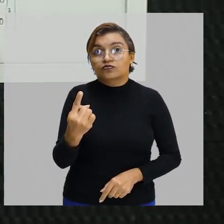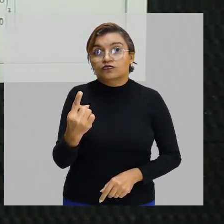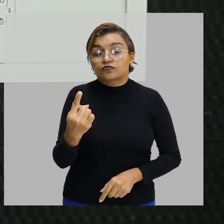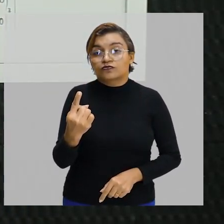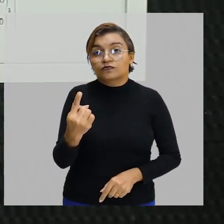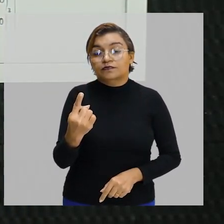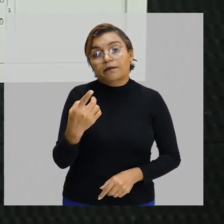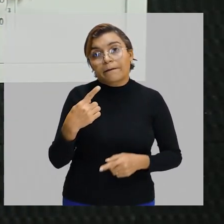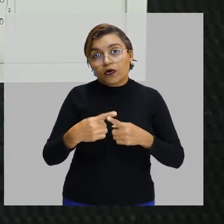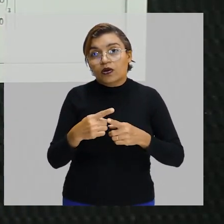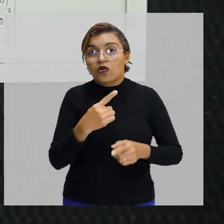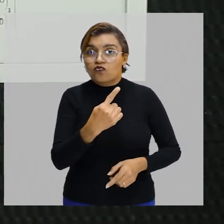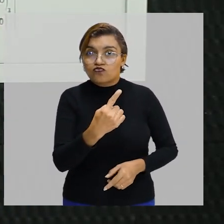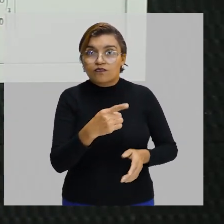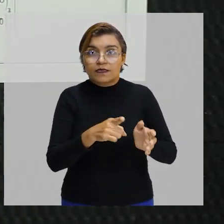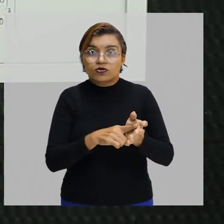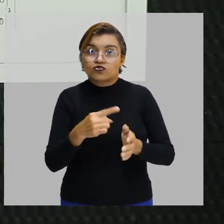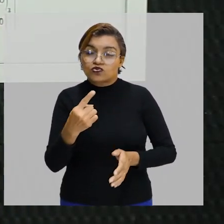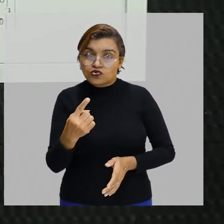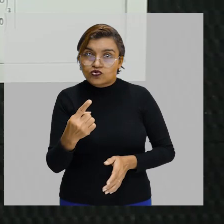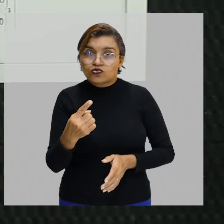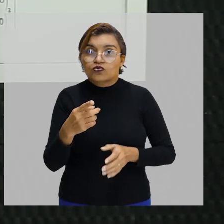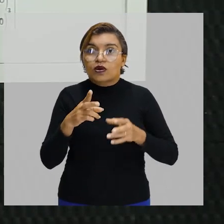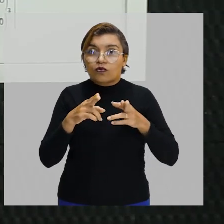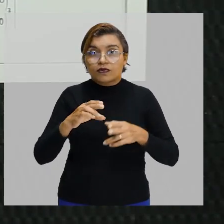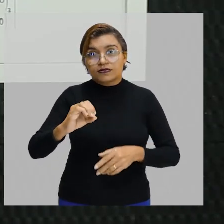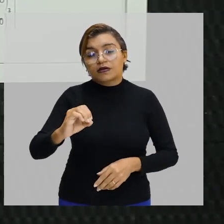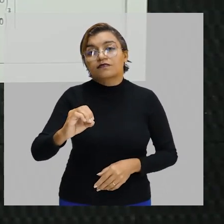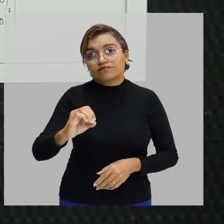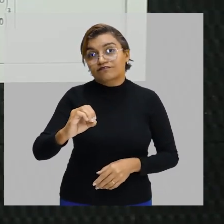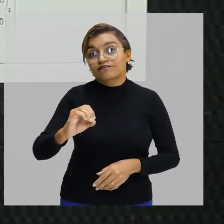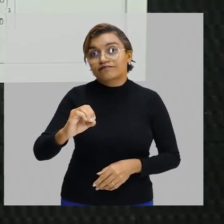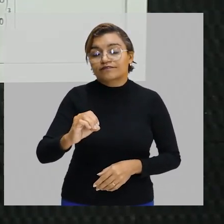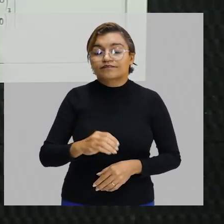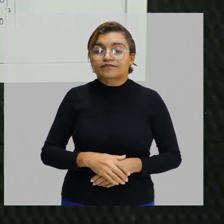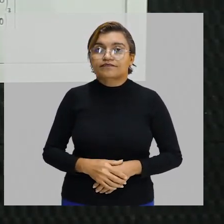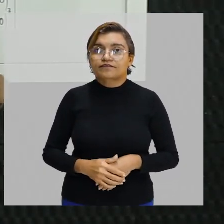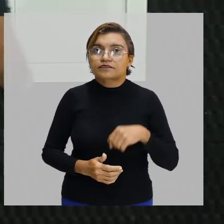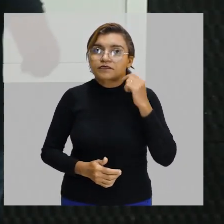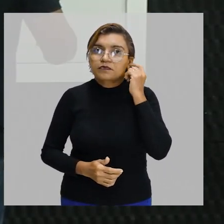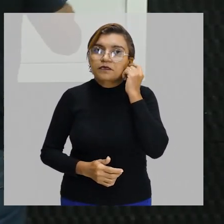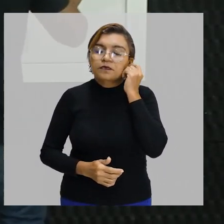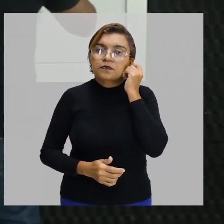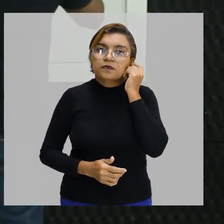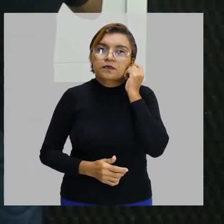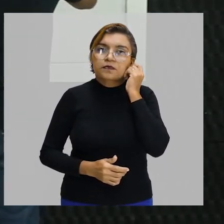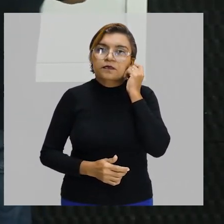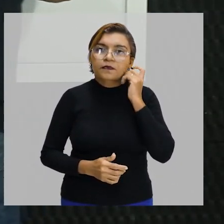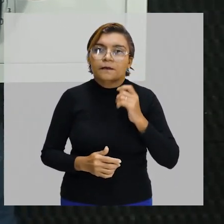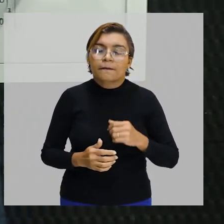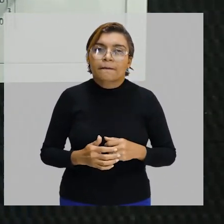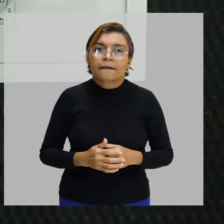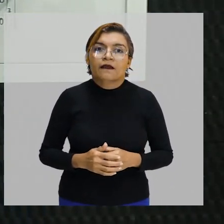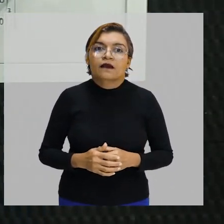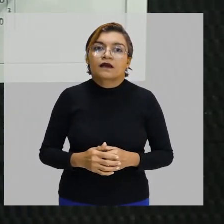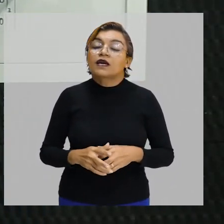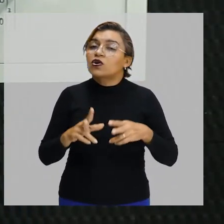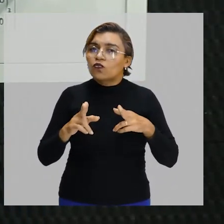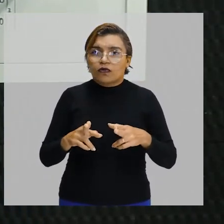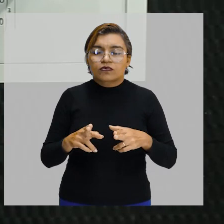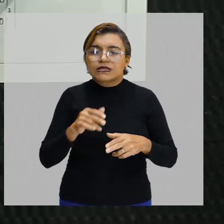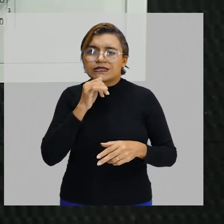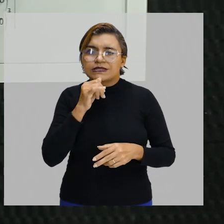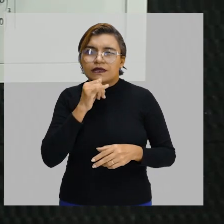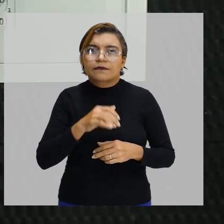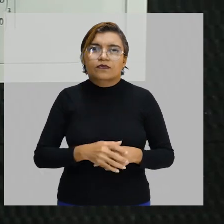1 menos 1 dá zero. Um produto que tem zero no meio, o resultado dá zero. E aqui, a mesma coisa. Qual o